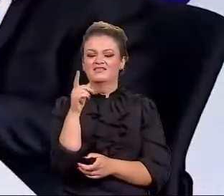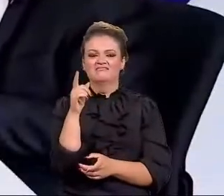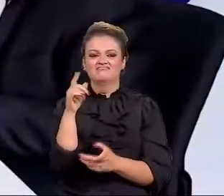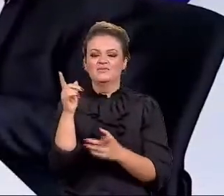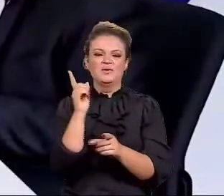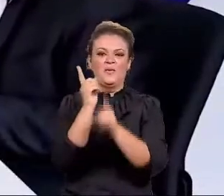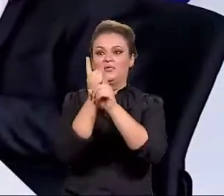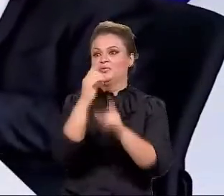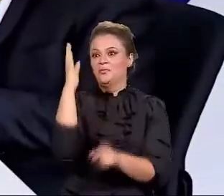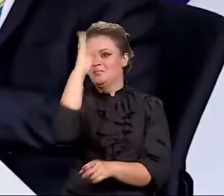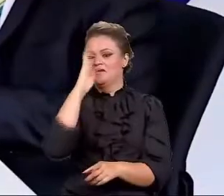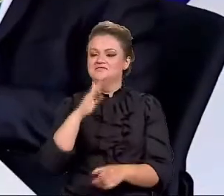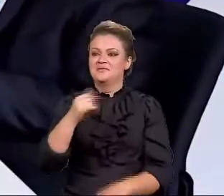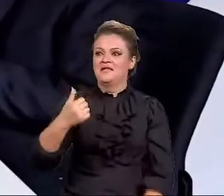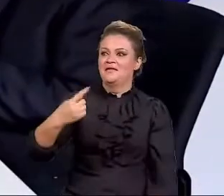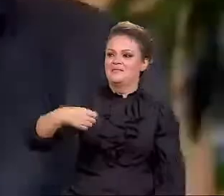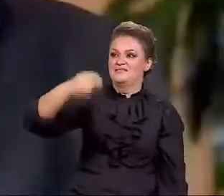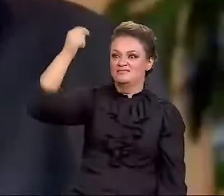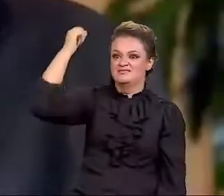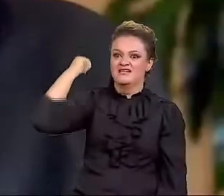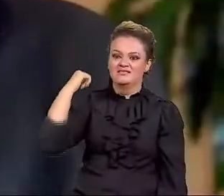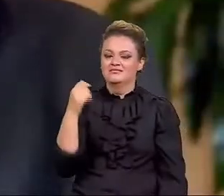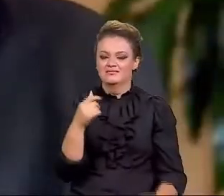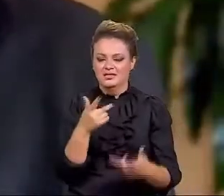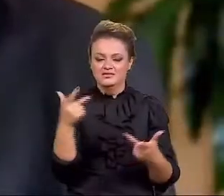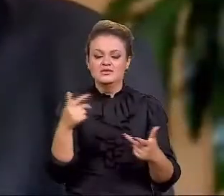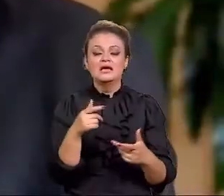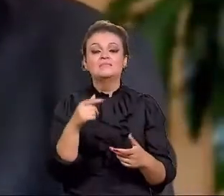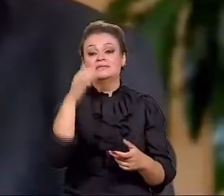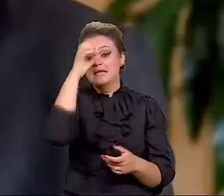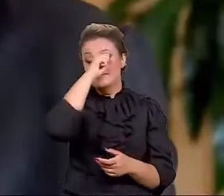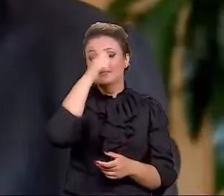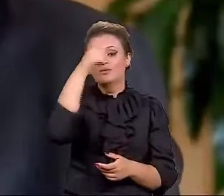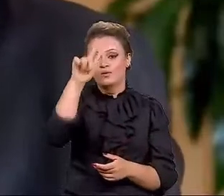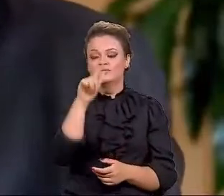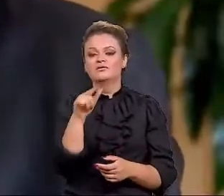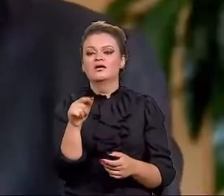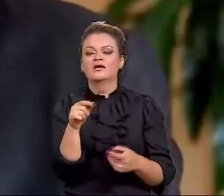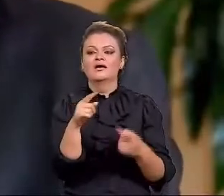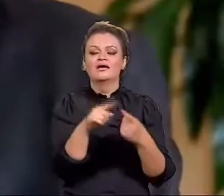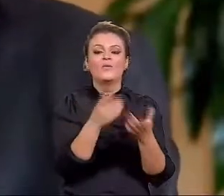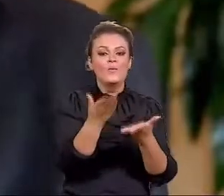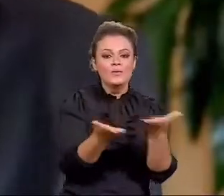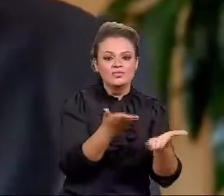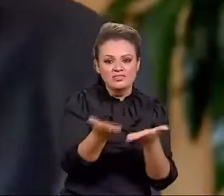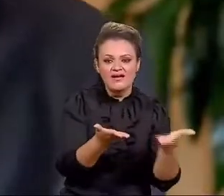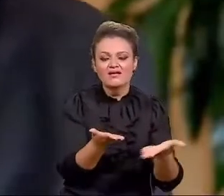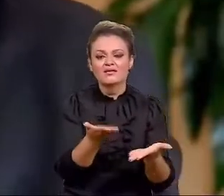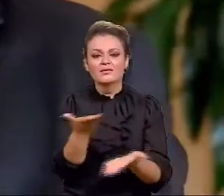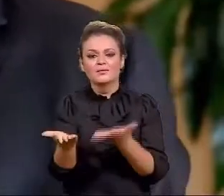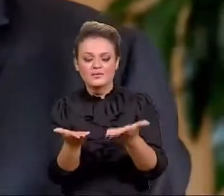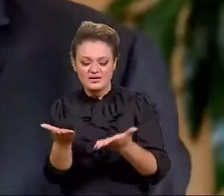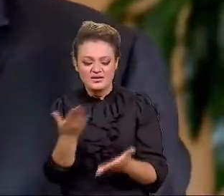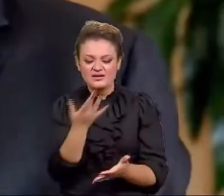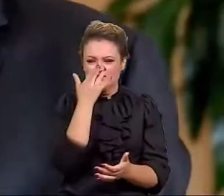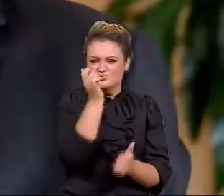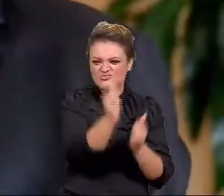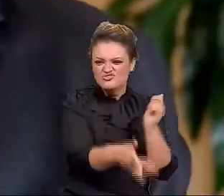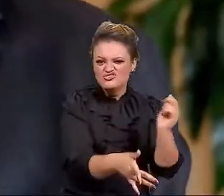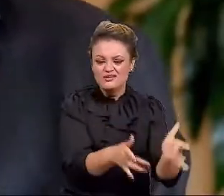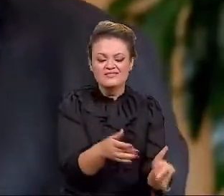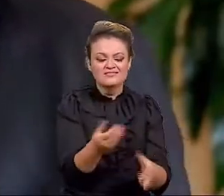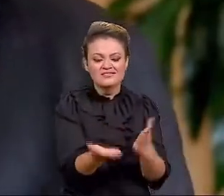as serventias, sabe, do cuidado com aquela sujeira que a gente produz, com o lixo que a gente